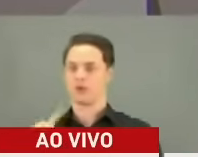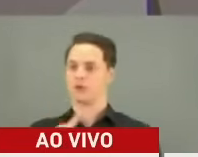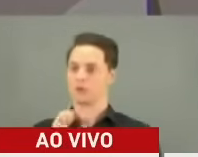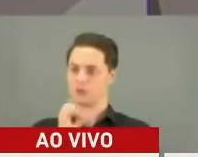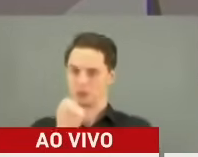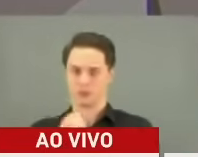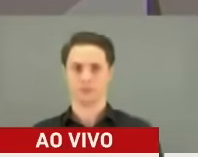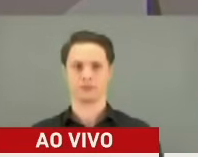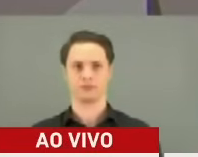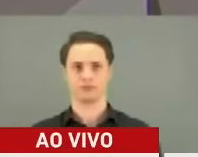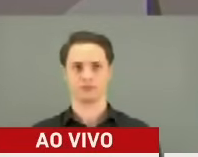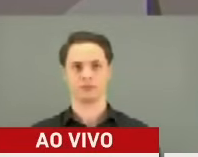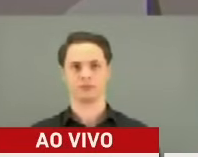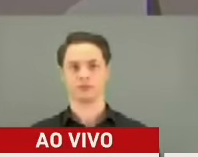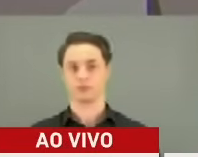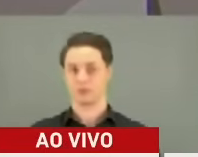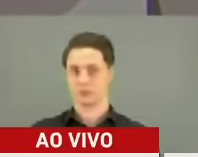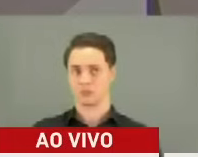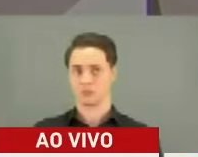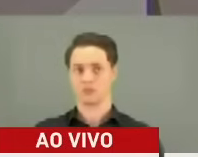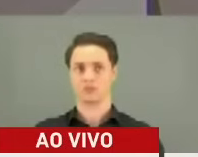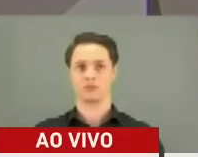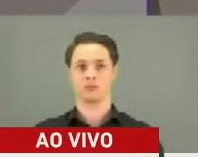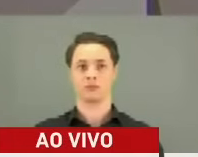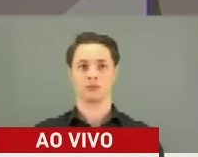em condição, né? Perfeito, perfeito. E